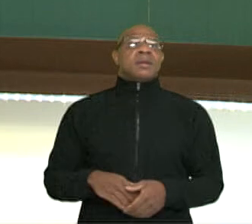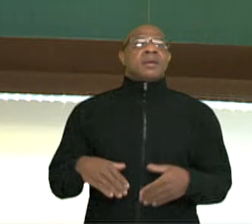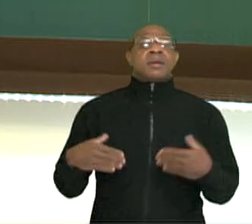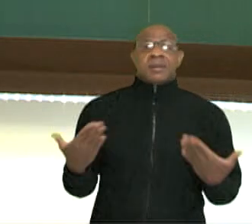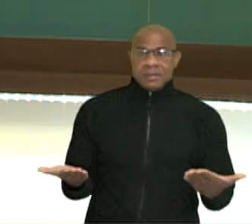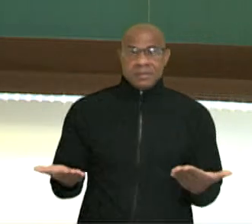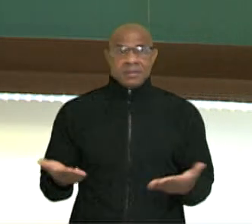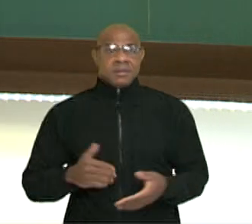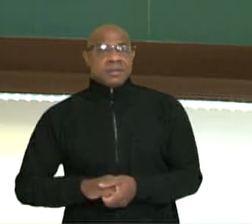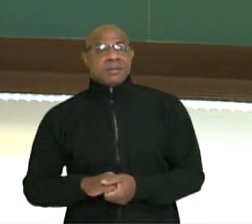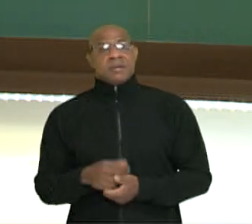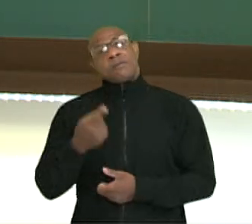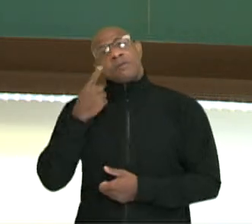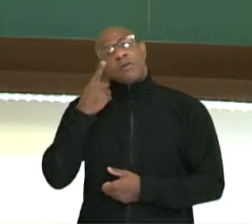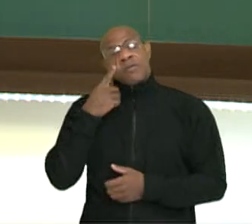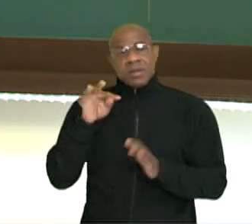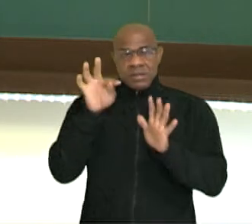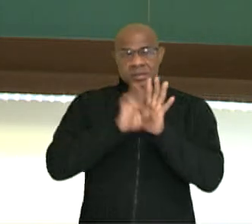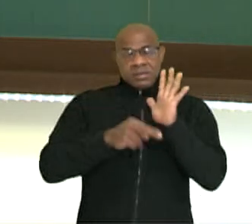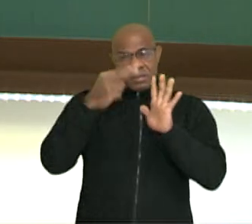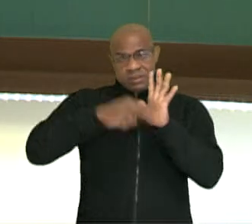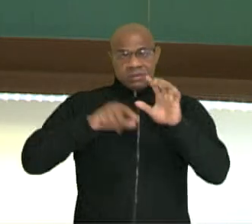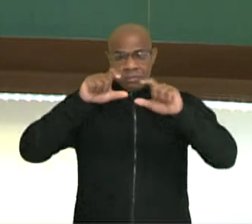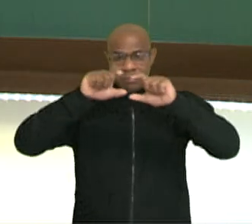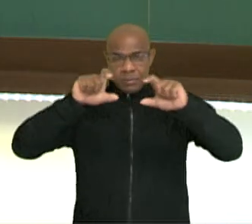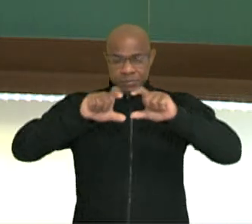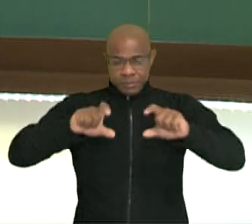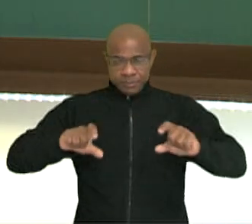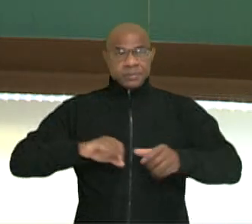Então, vamos ver um pouquinho do texto parte a parte. Vamos lá.